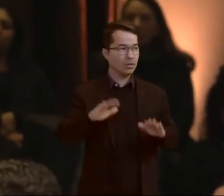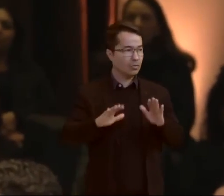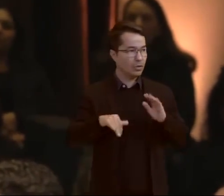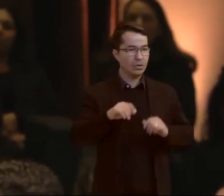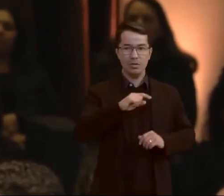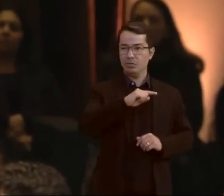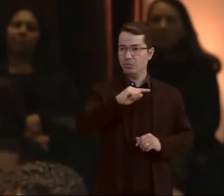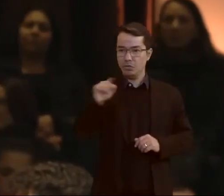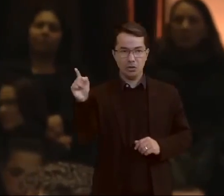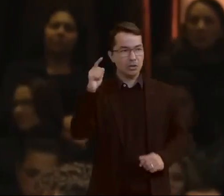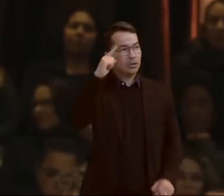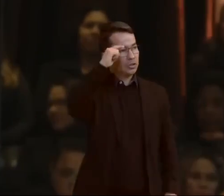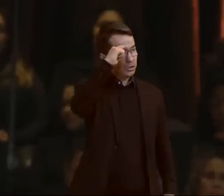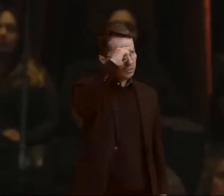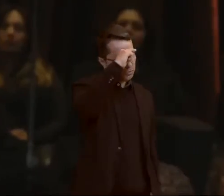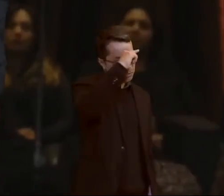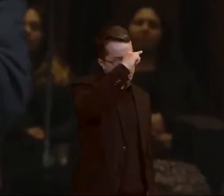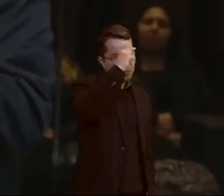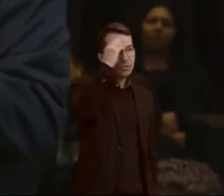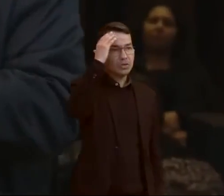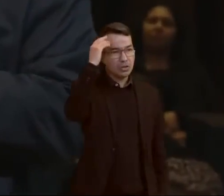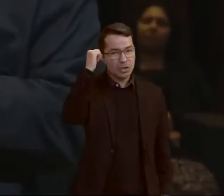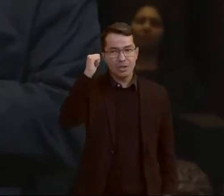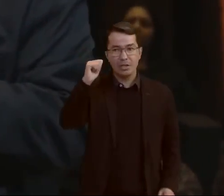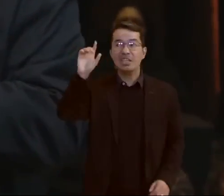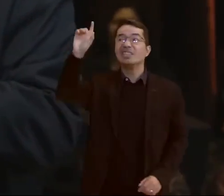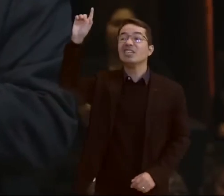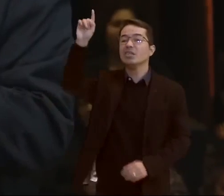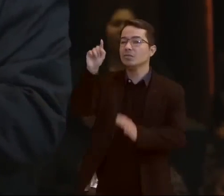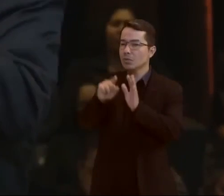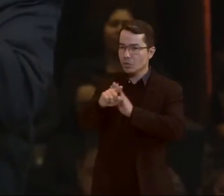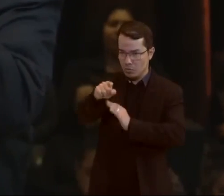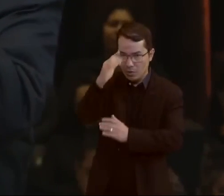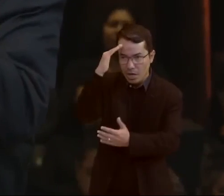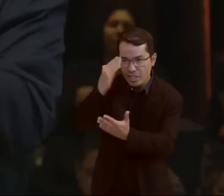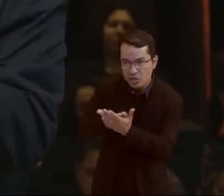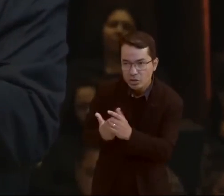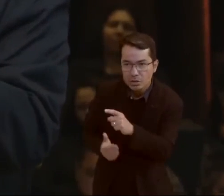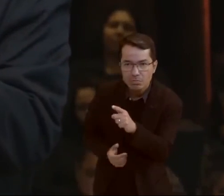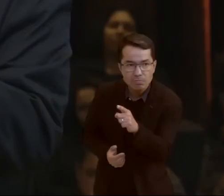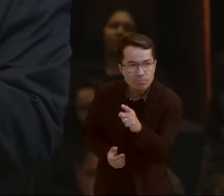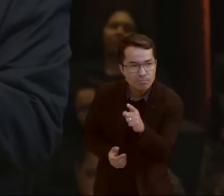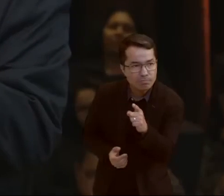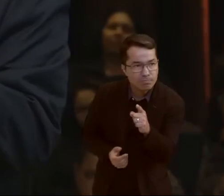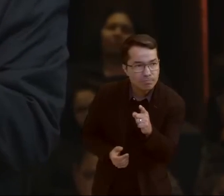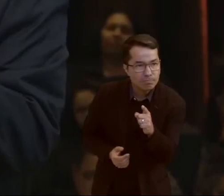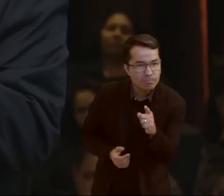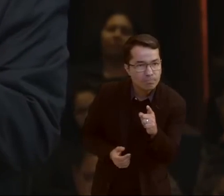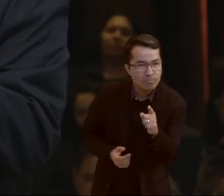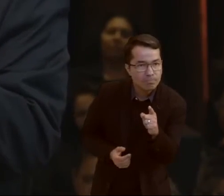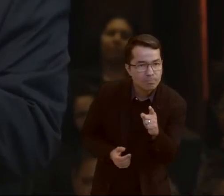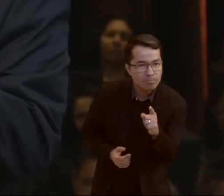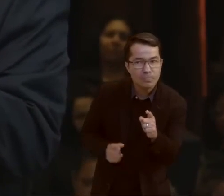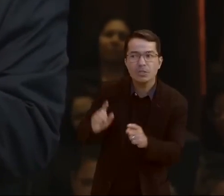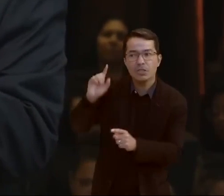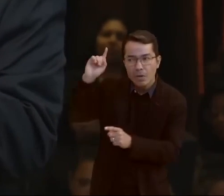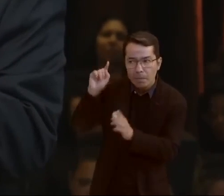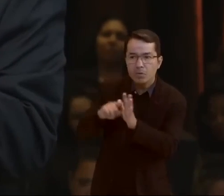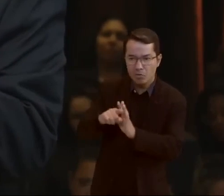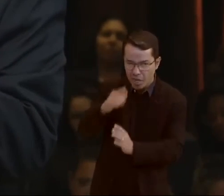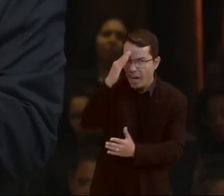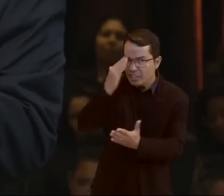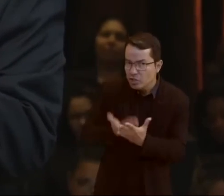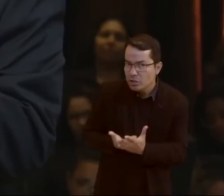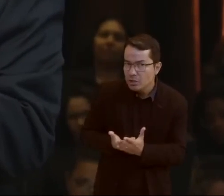E o Senhor está dizendo para você: você crê no meu jeito? Você crê na minha maneira de trabalhar?